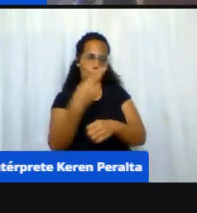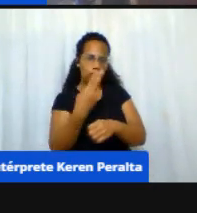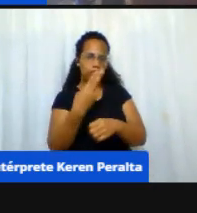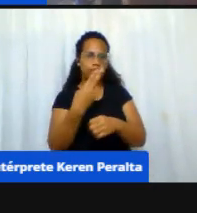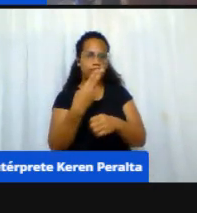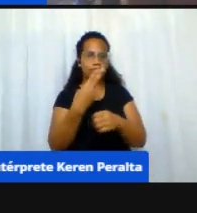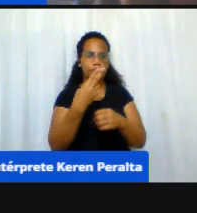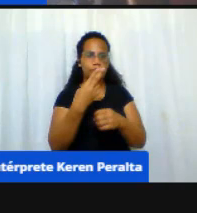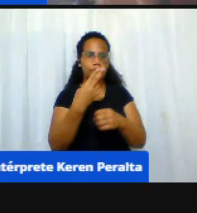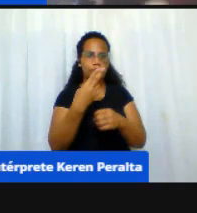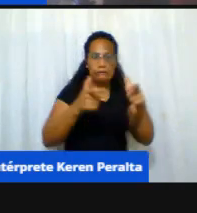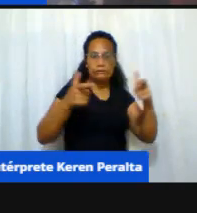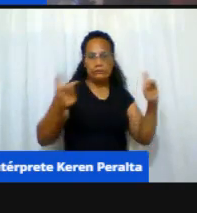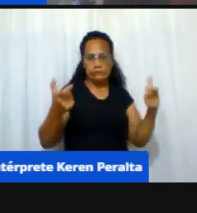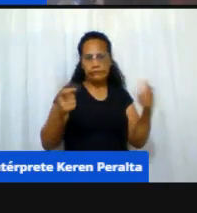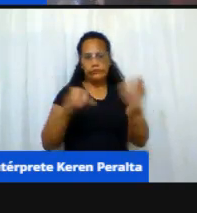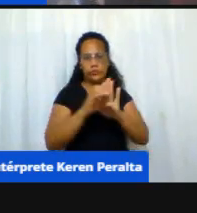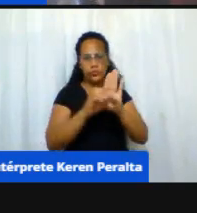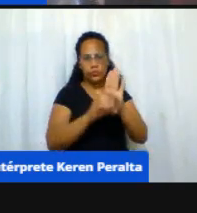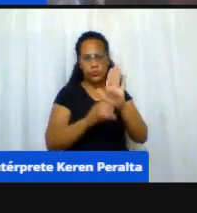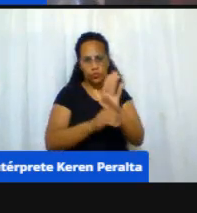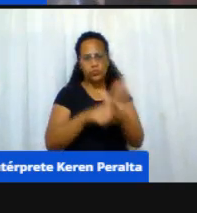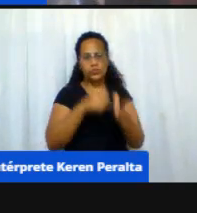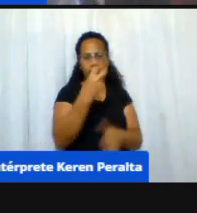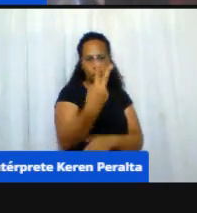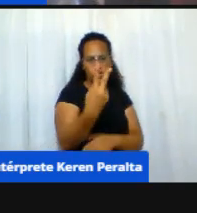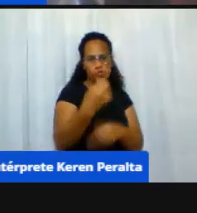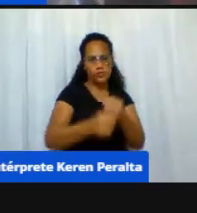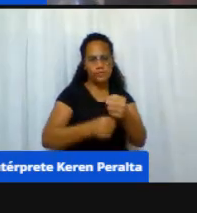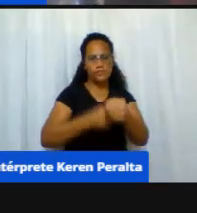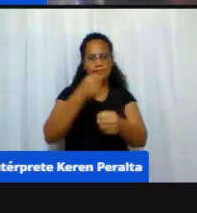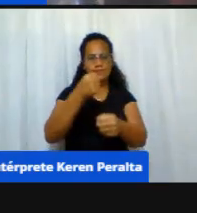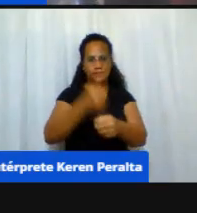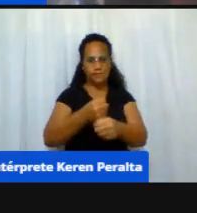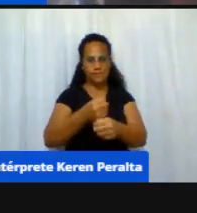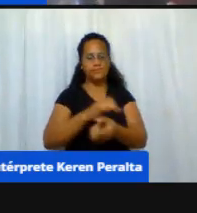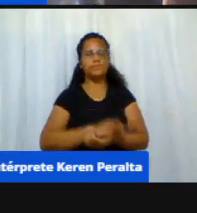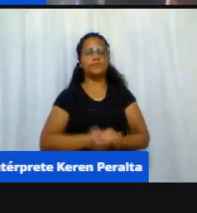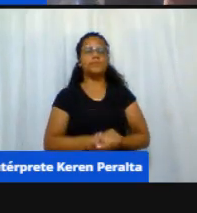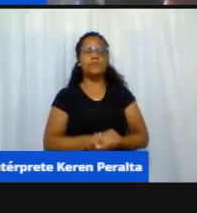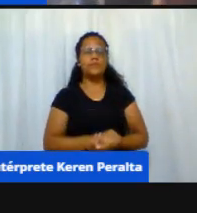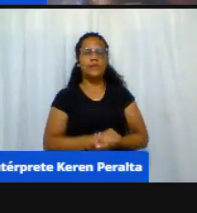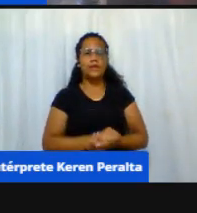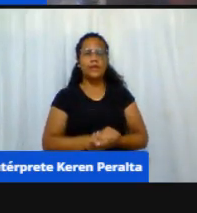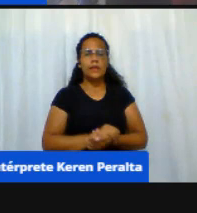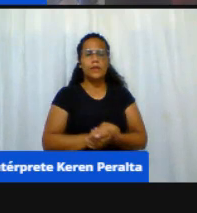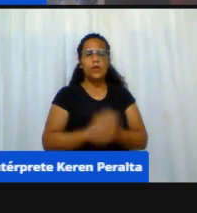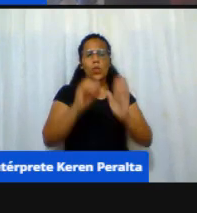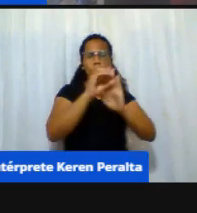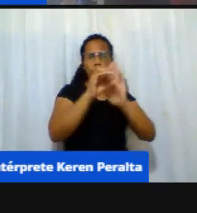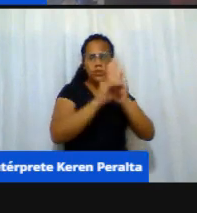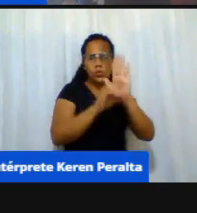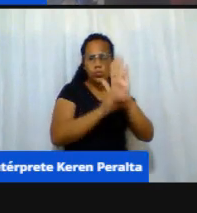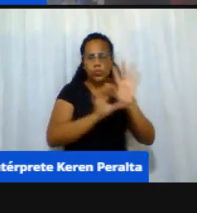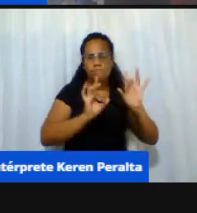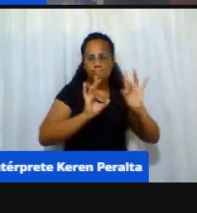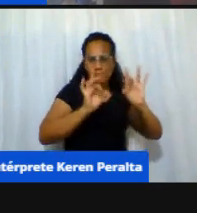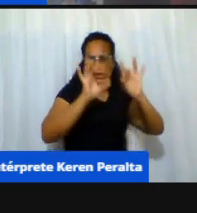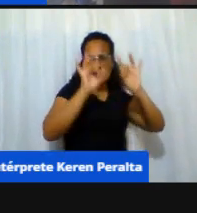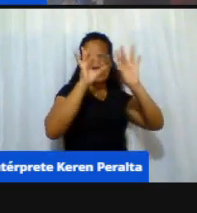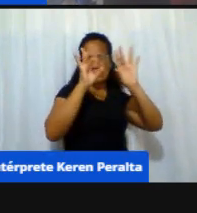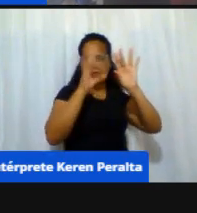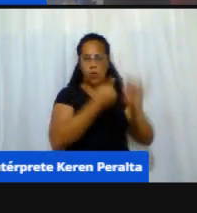destacamos aqui esses quantitativos de habilidades específicas por ano e compartilhadas com mais de um ano para